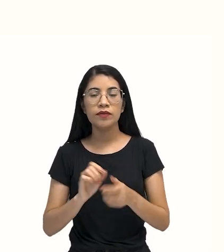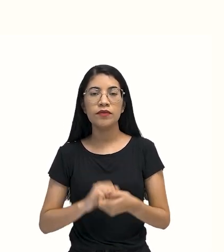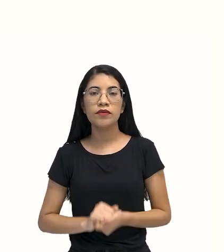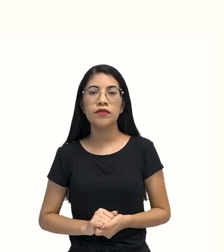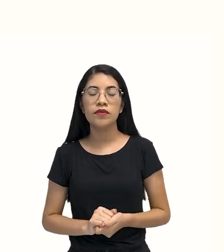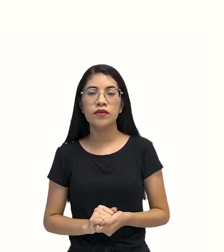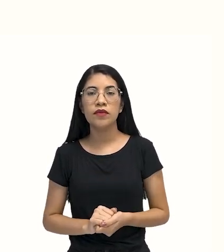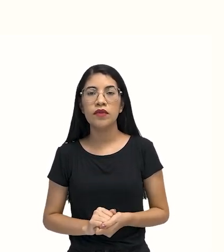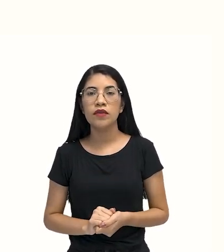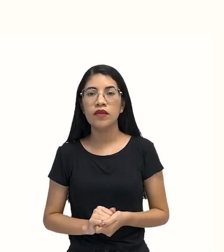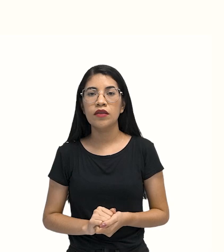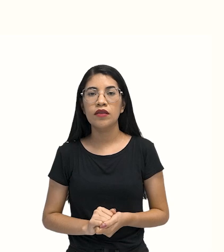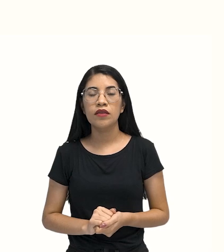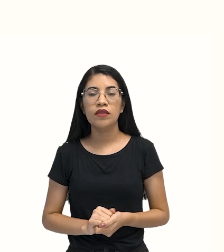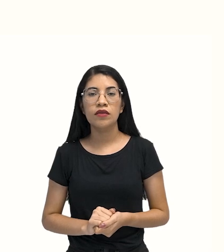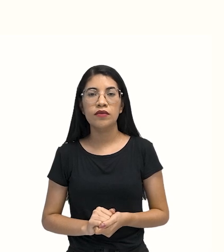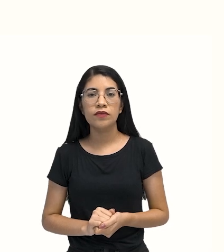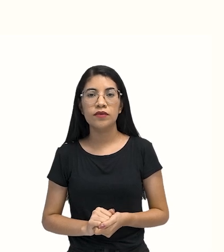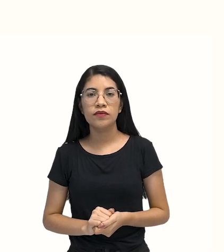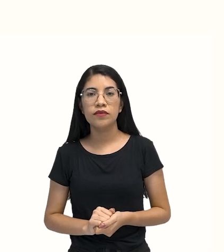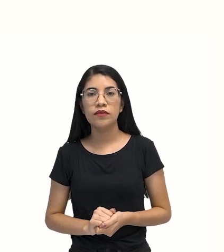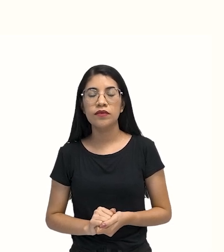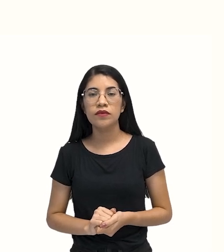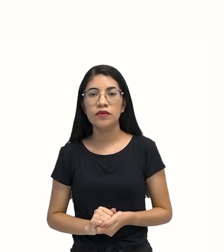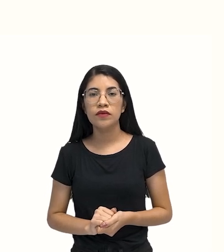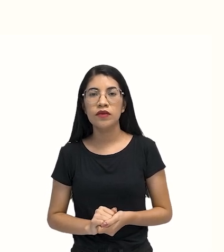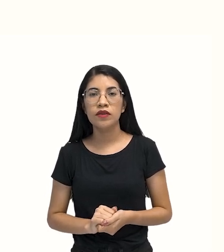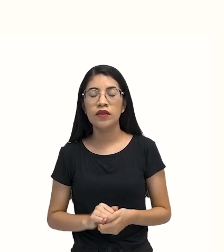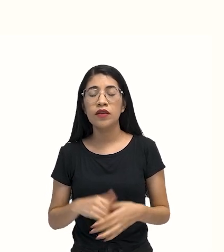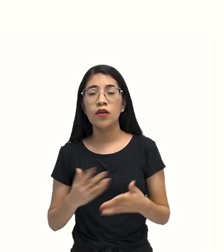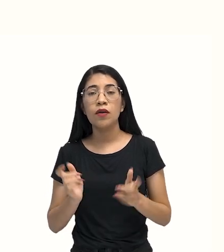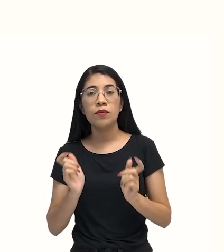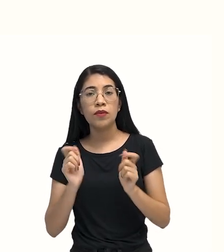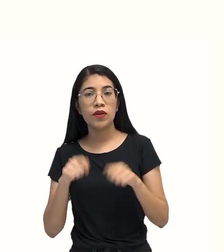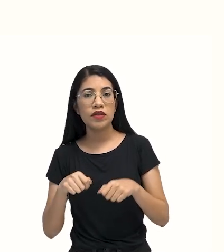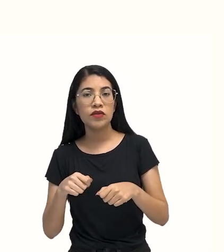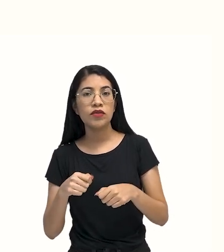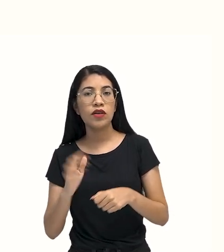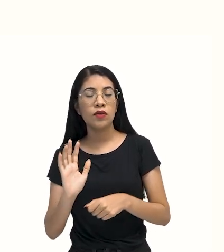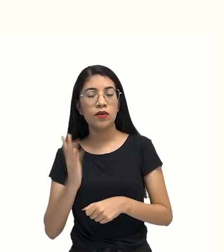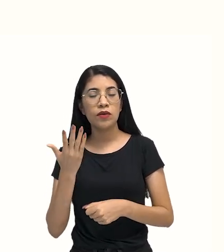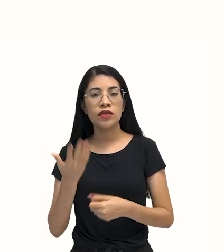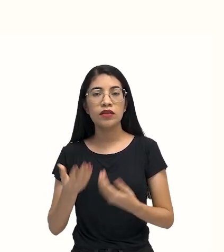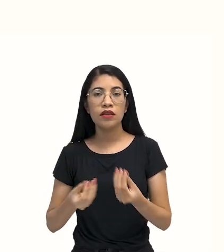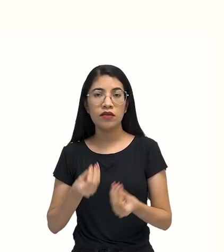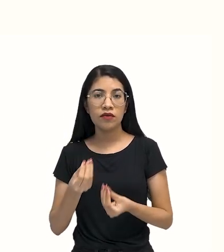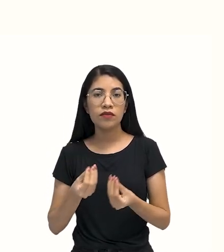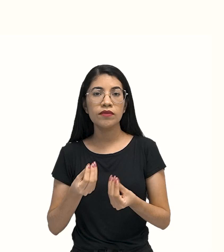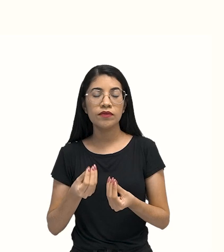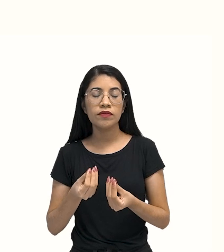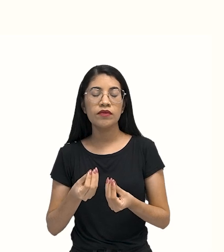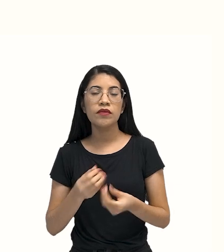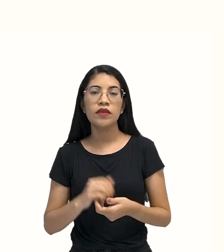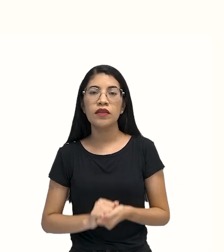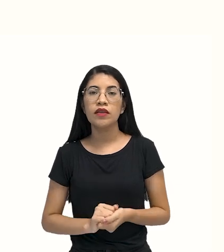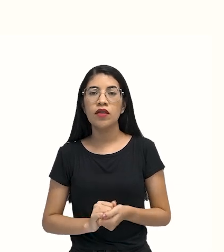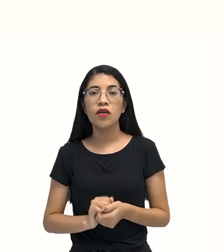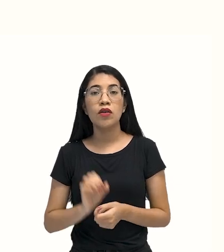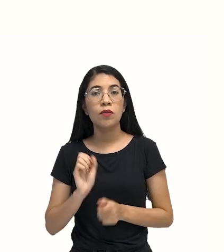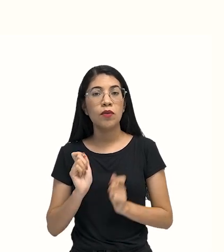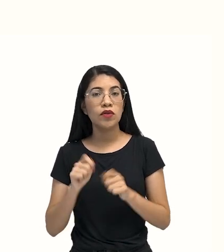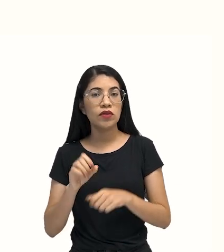ou quem é o meu caso favorável nessa situação aí? Eu tenho um único